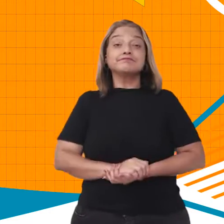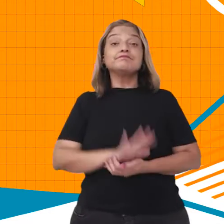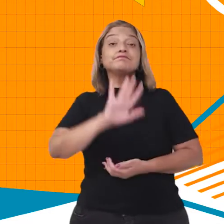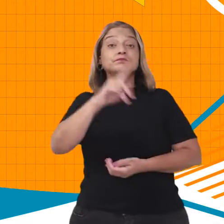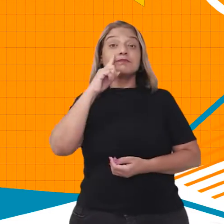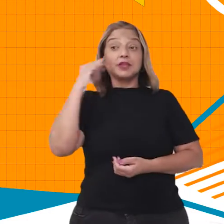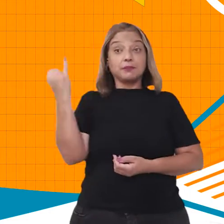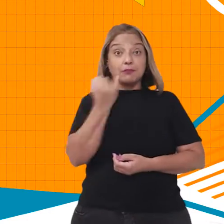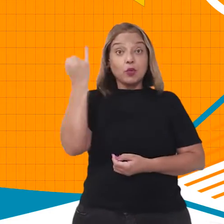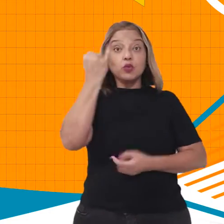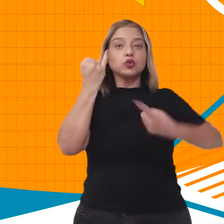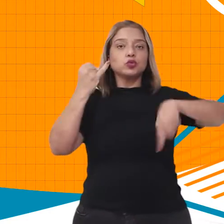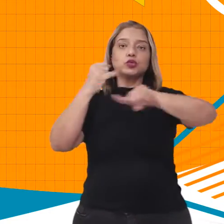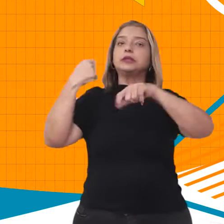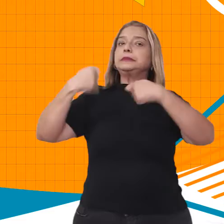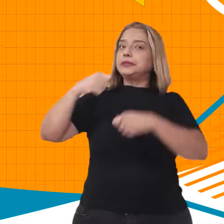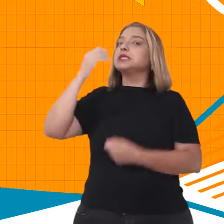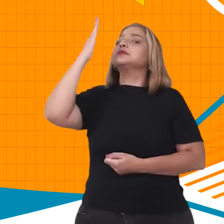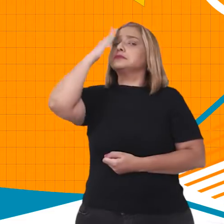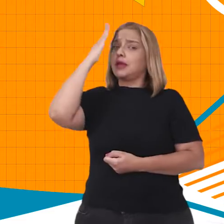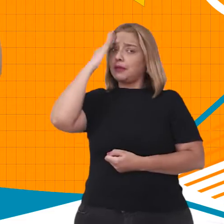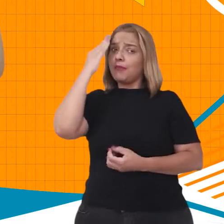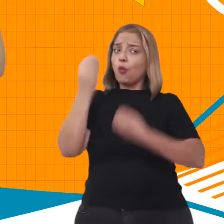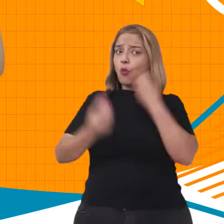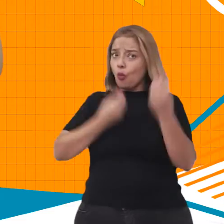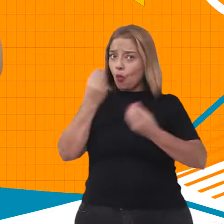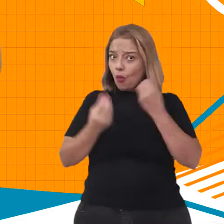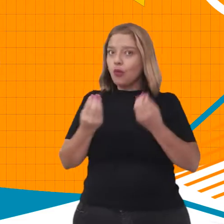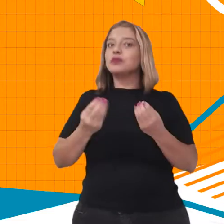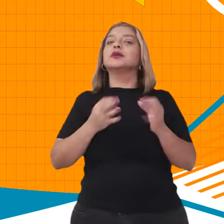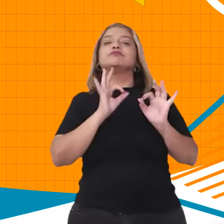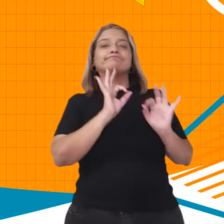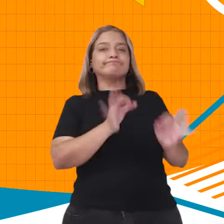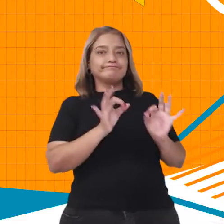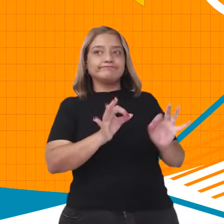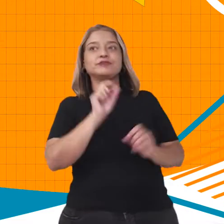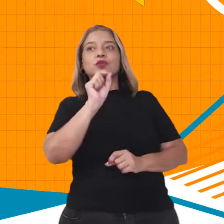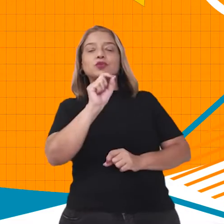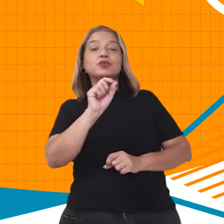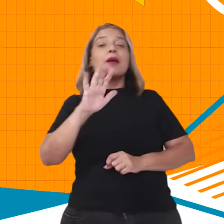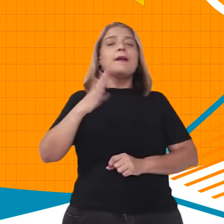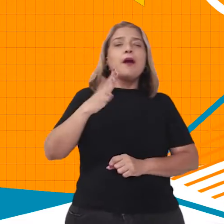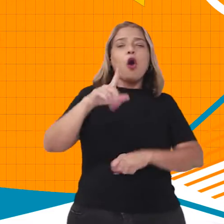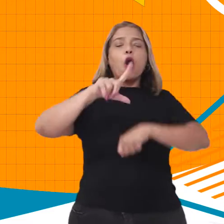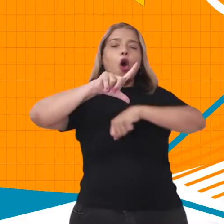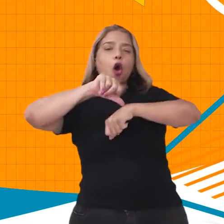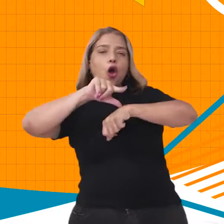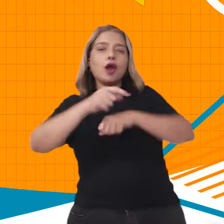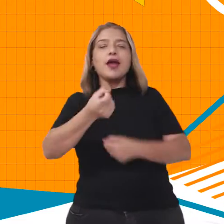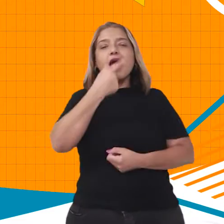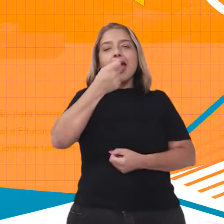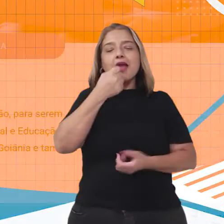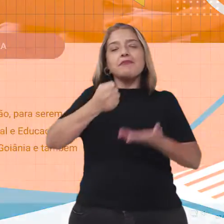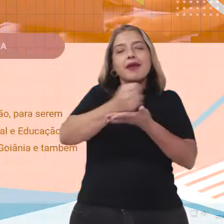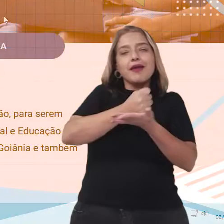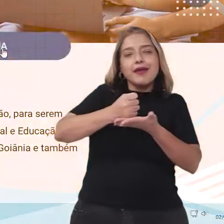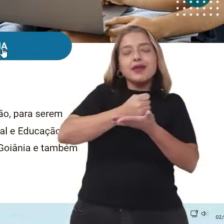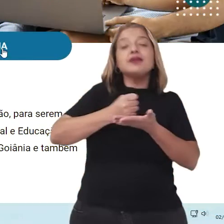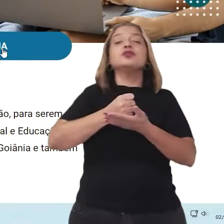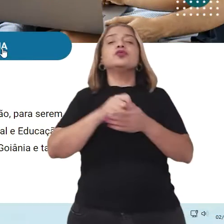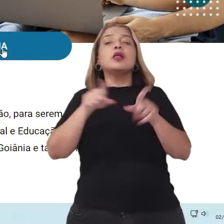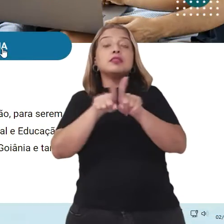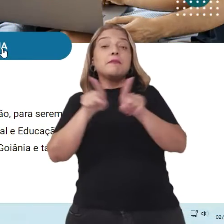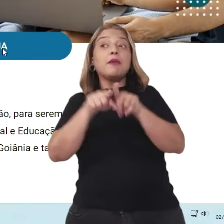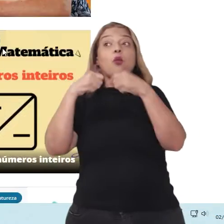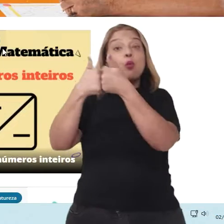importância de compreendê-las. Por exemplo, horário de medicações ou ônibus, a